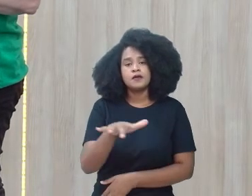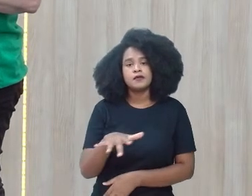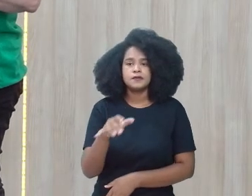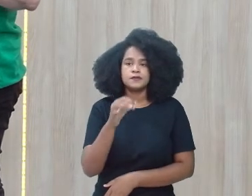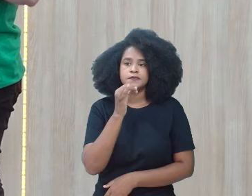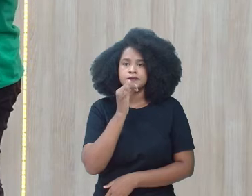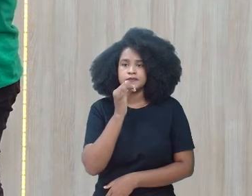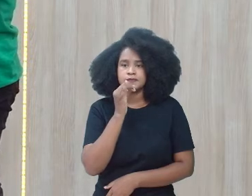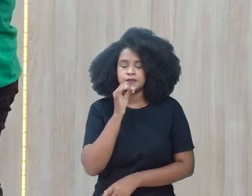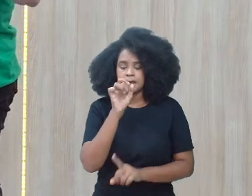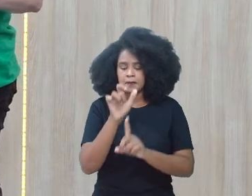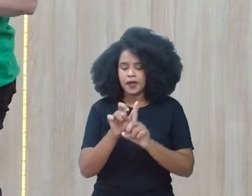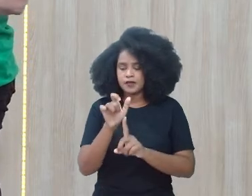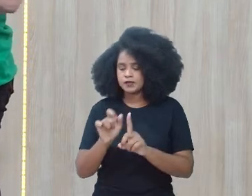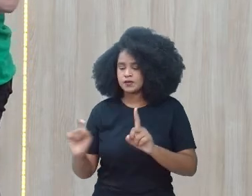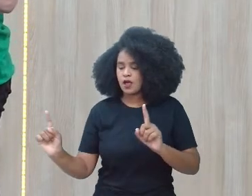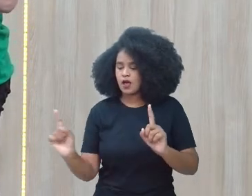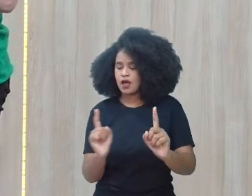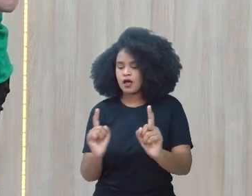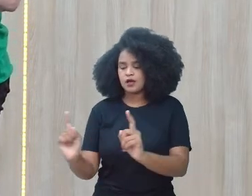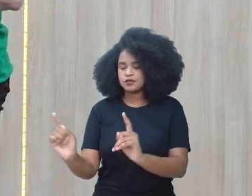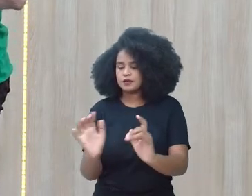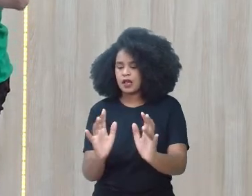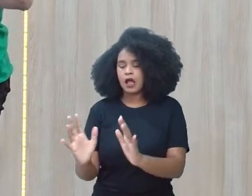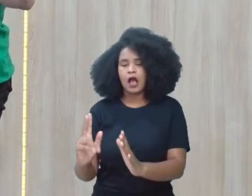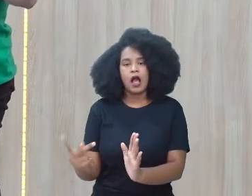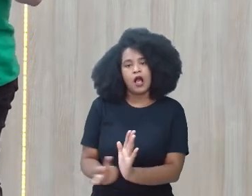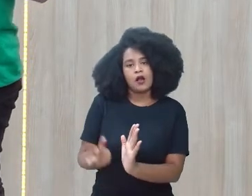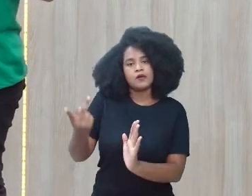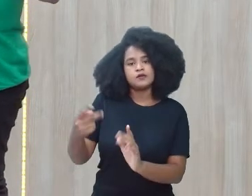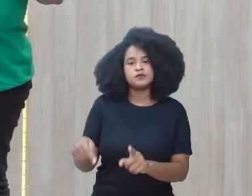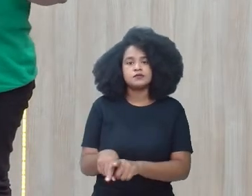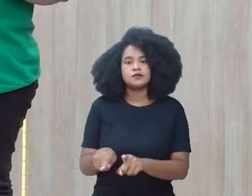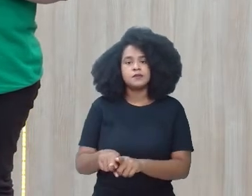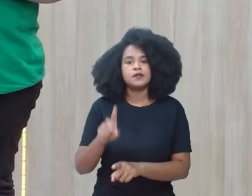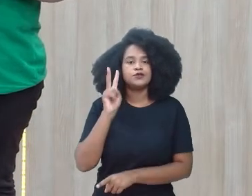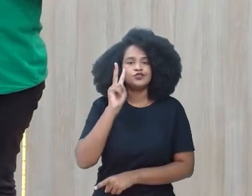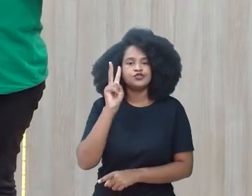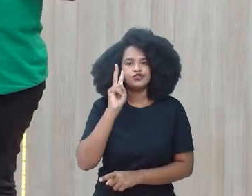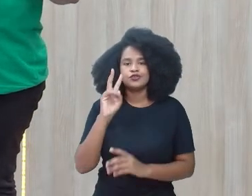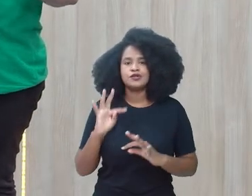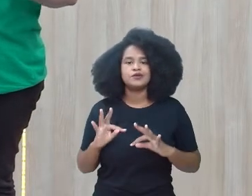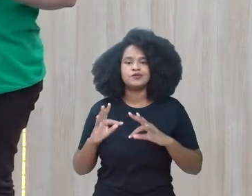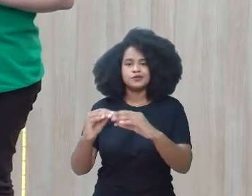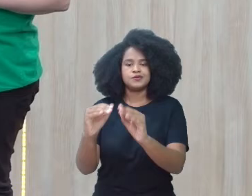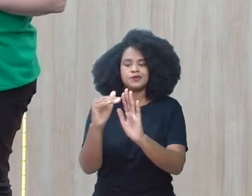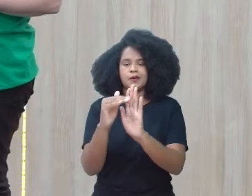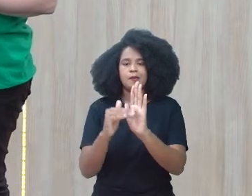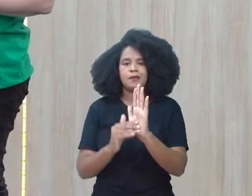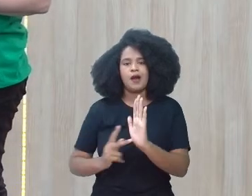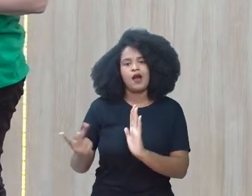circula os personagens e onde se desenrola todo o enredo.